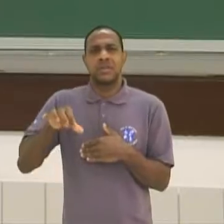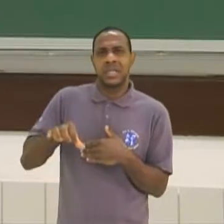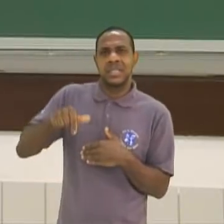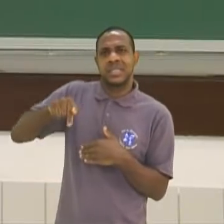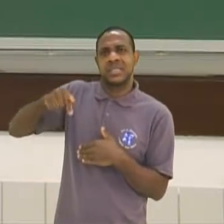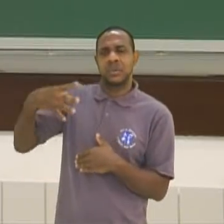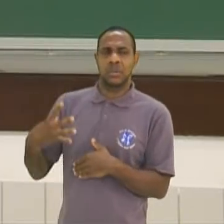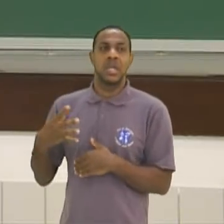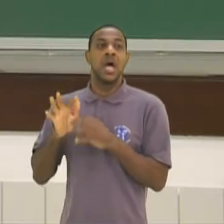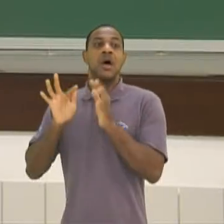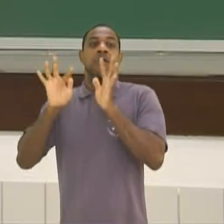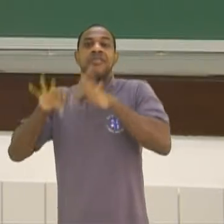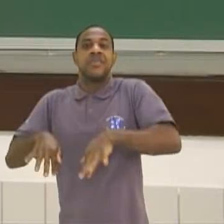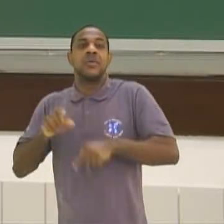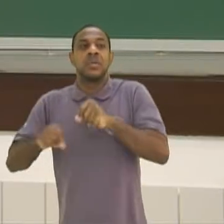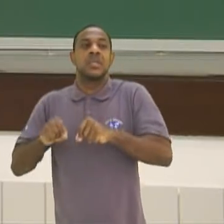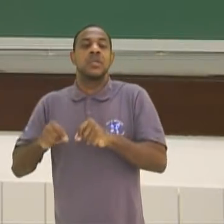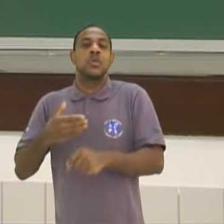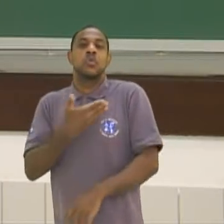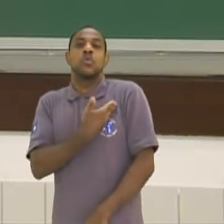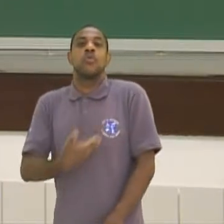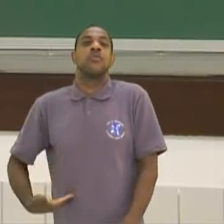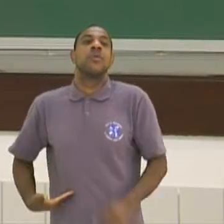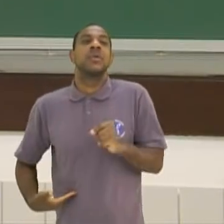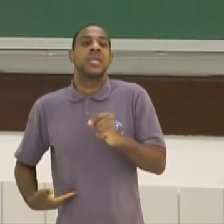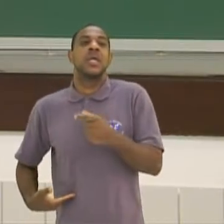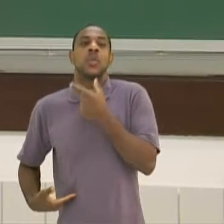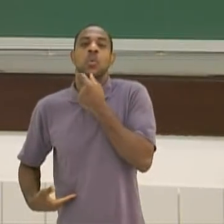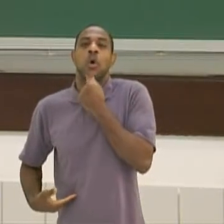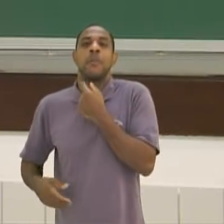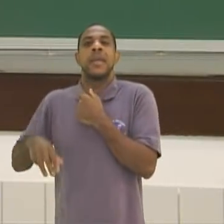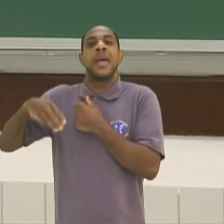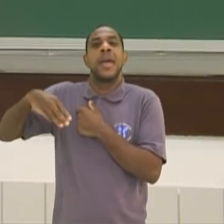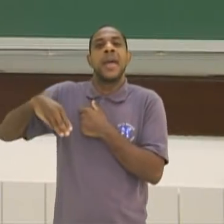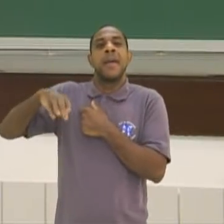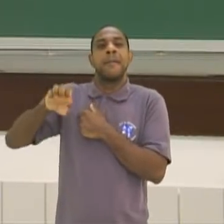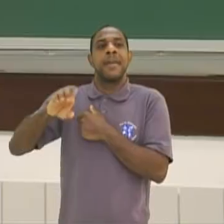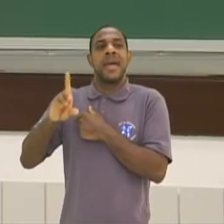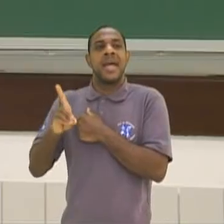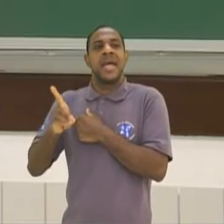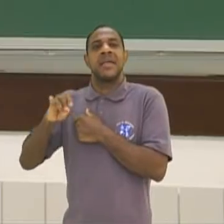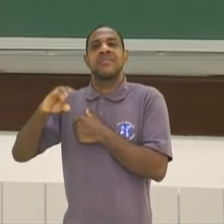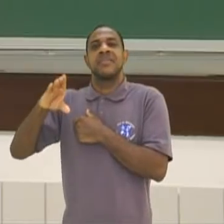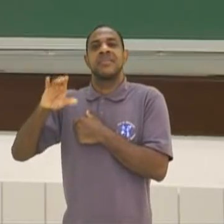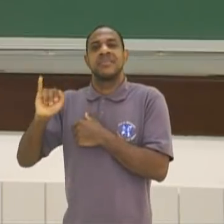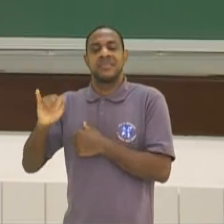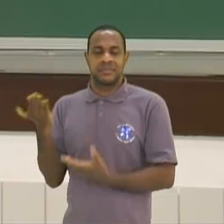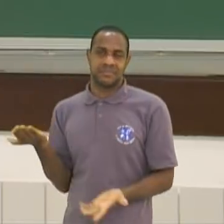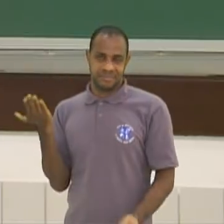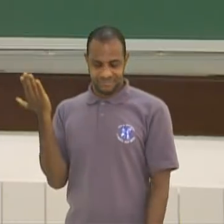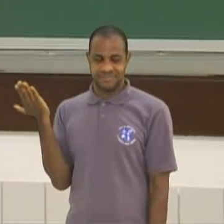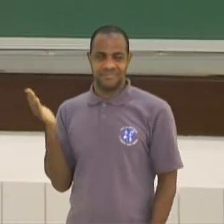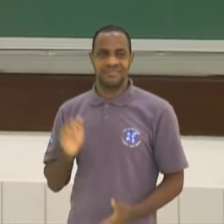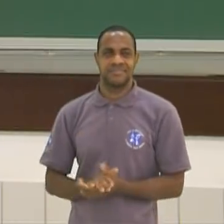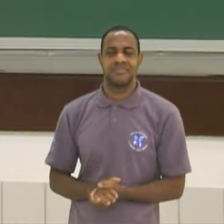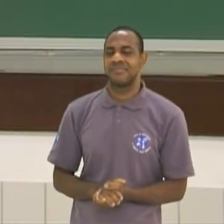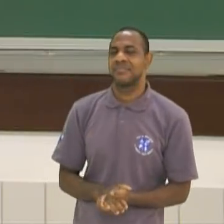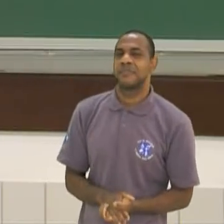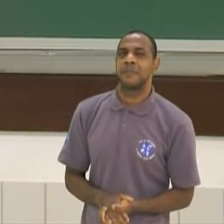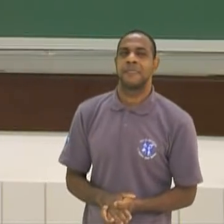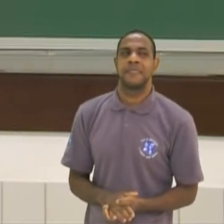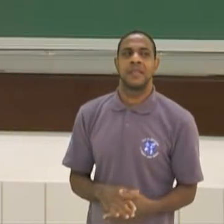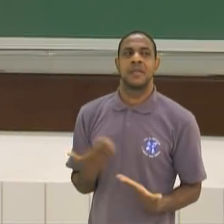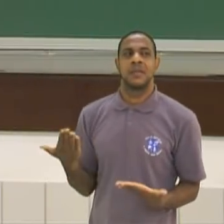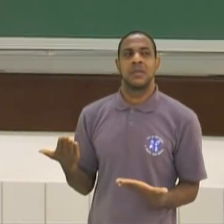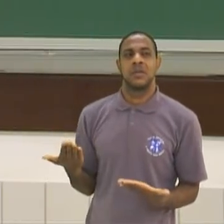é o fim do governo Médici. Então você tem entre 68, com Costa e Silva ainda, até 74 os anos de chumbo.